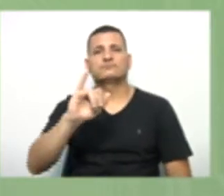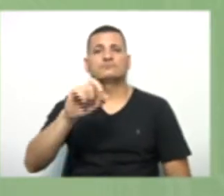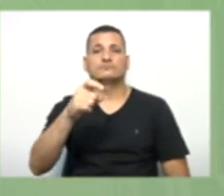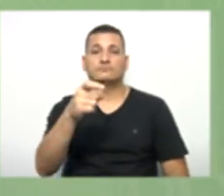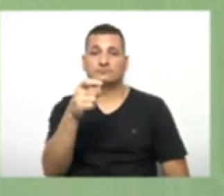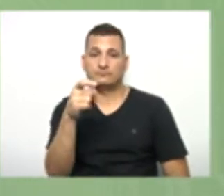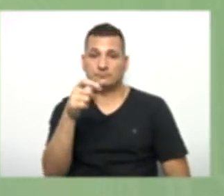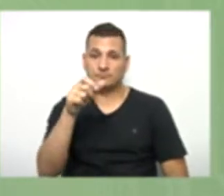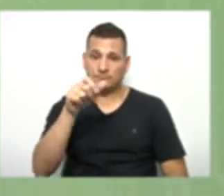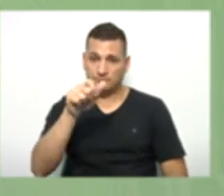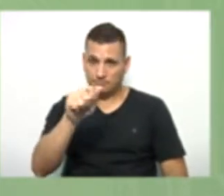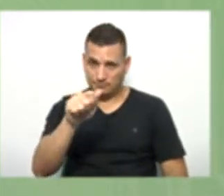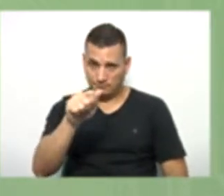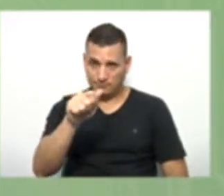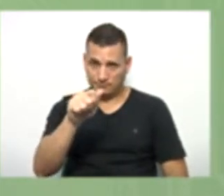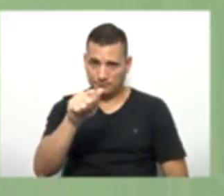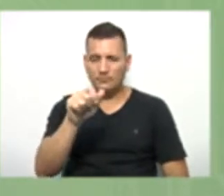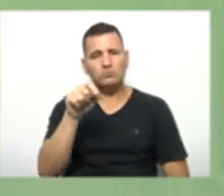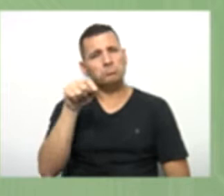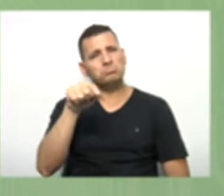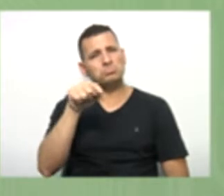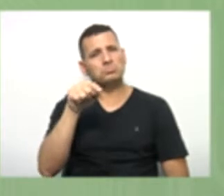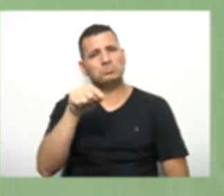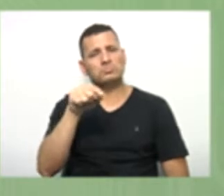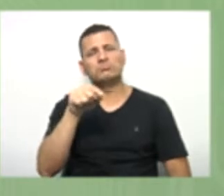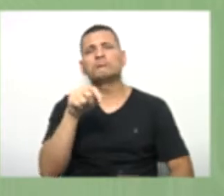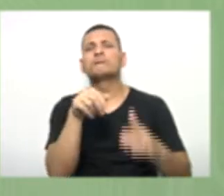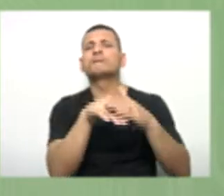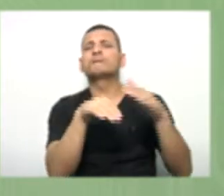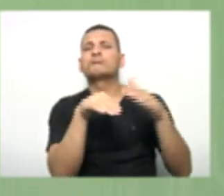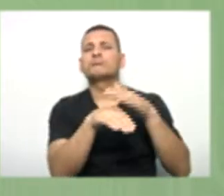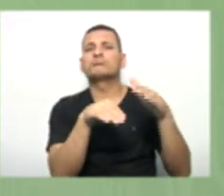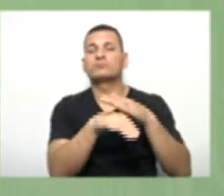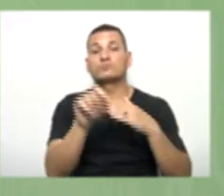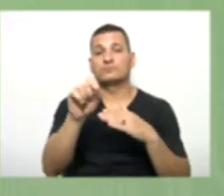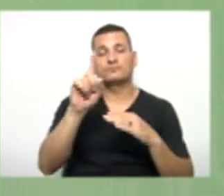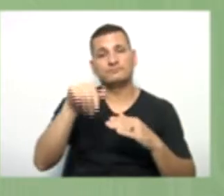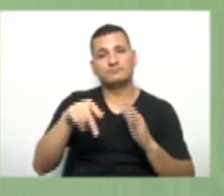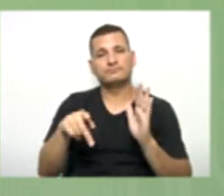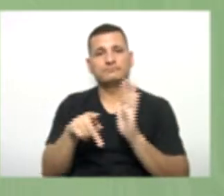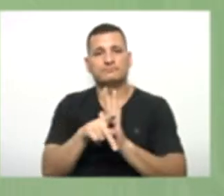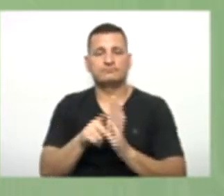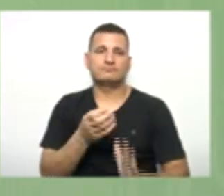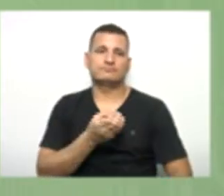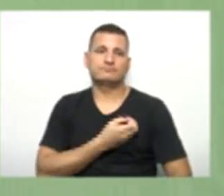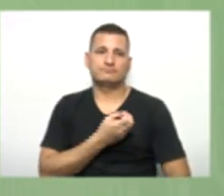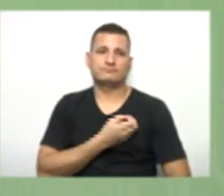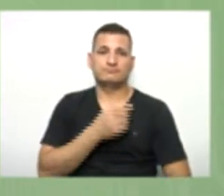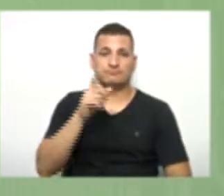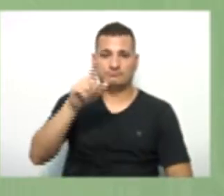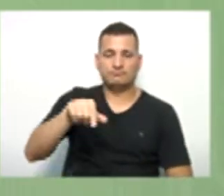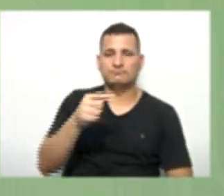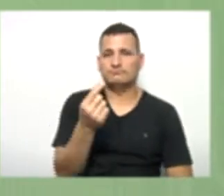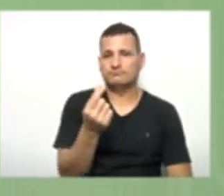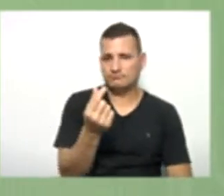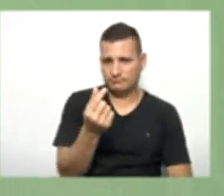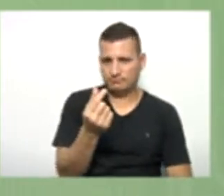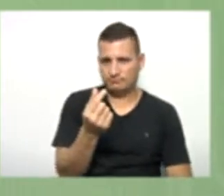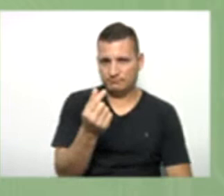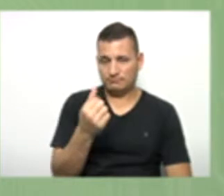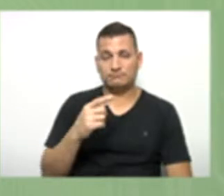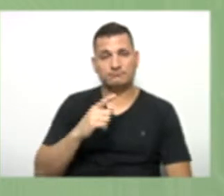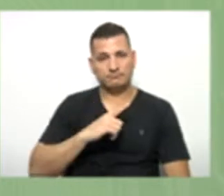itens que eu vou lançar nessa conta é o quê? É os meus bens numerário, é o meu dinheiro que eu tenho